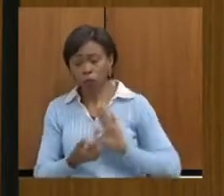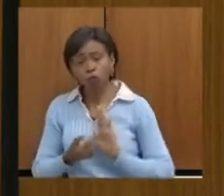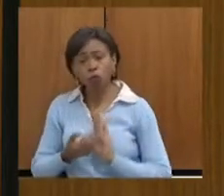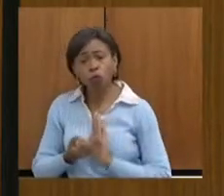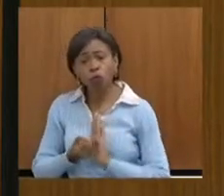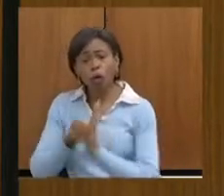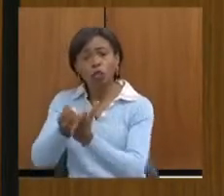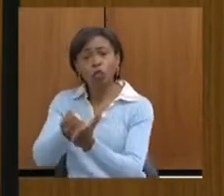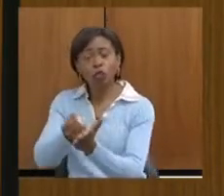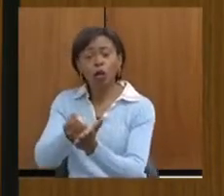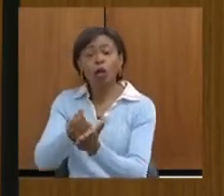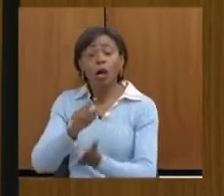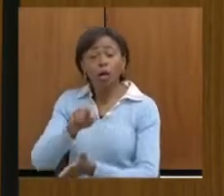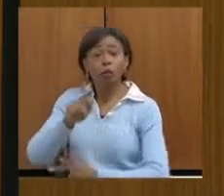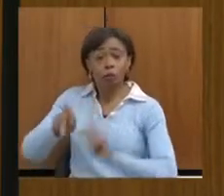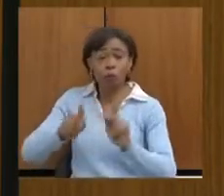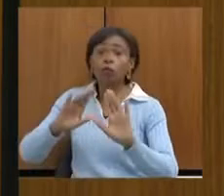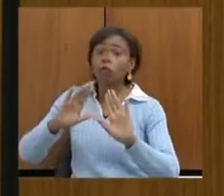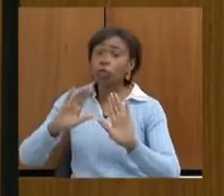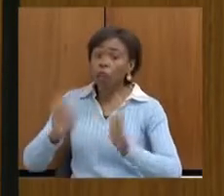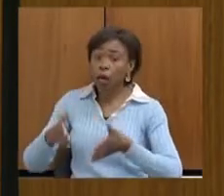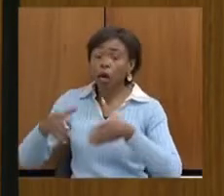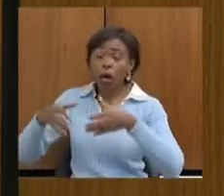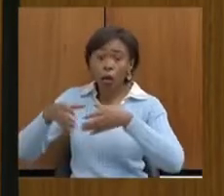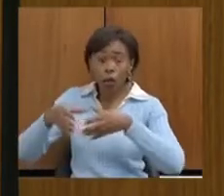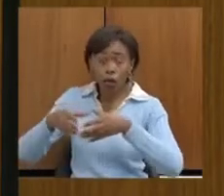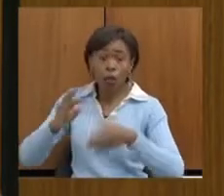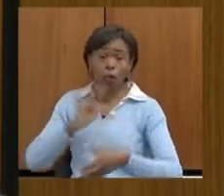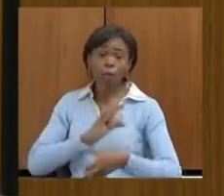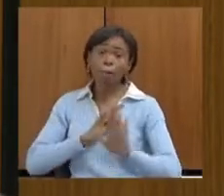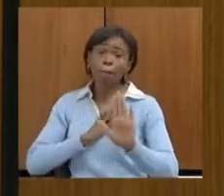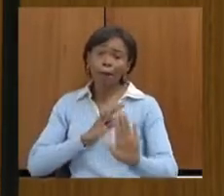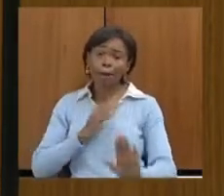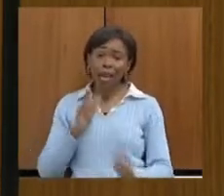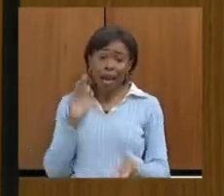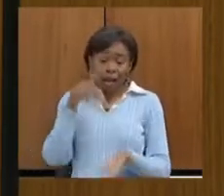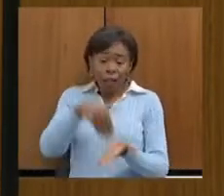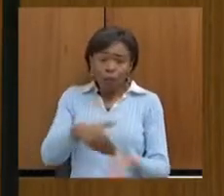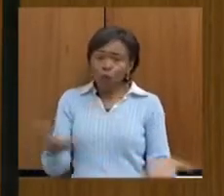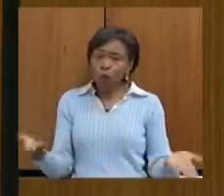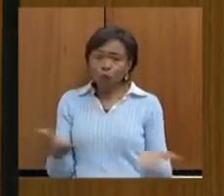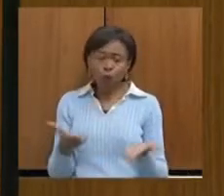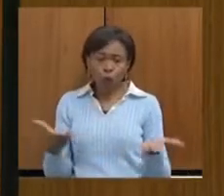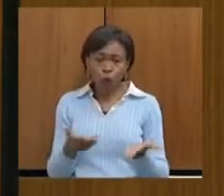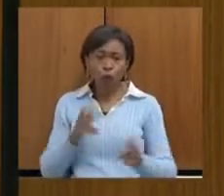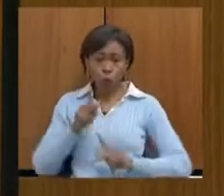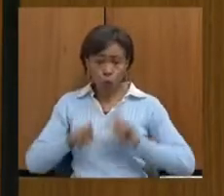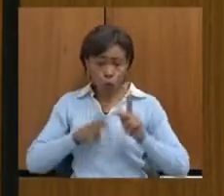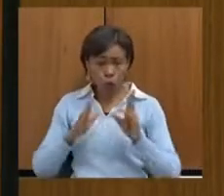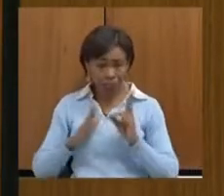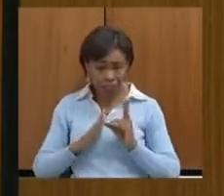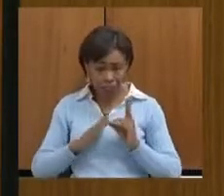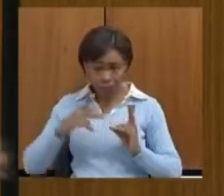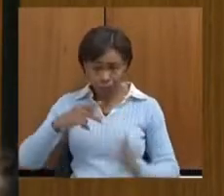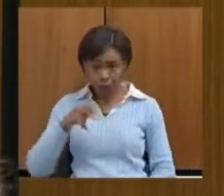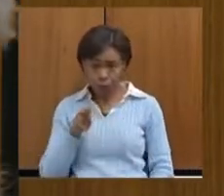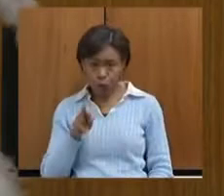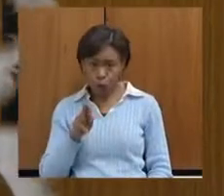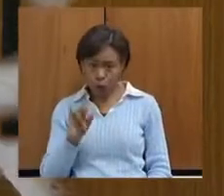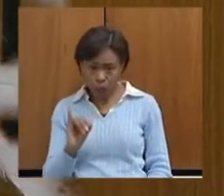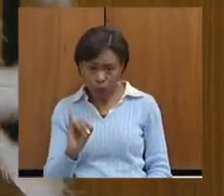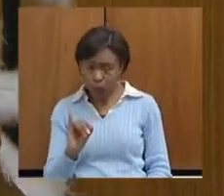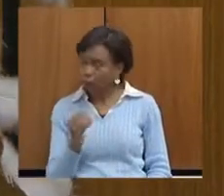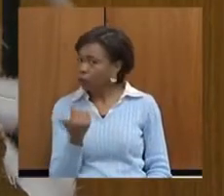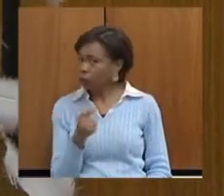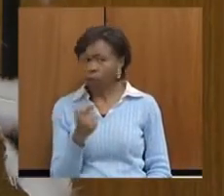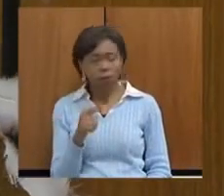tiveram sim uma câmara técnica até hoje nós povos o o povo indígena oppure ele